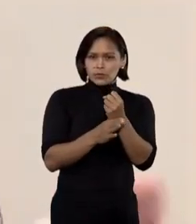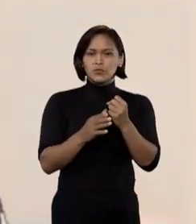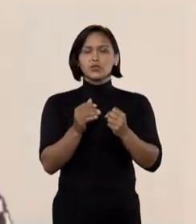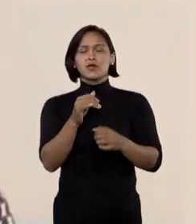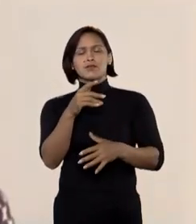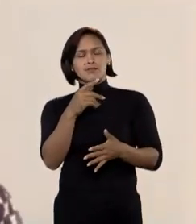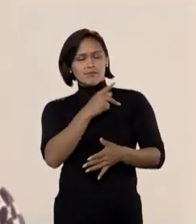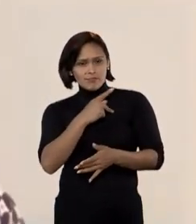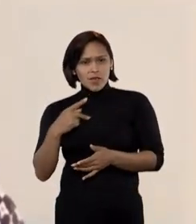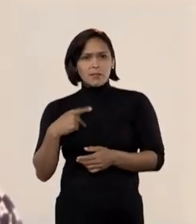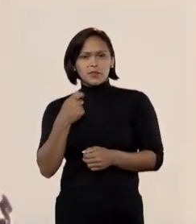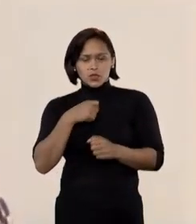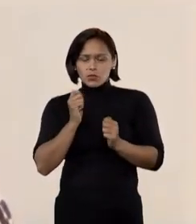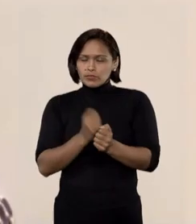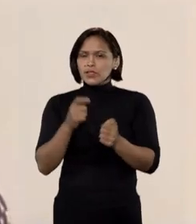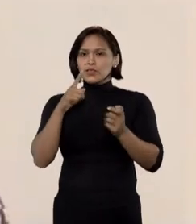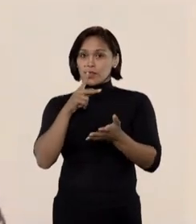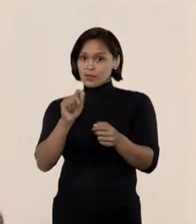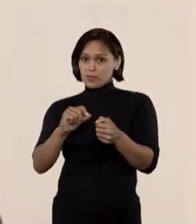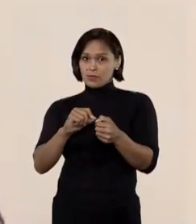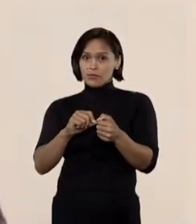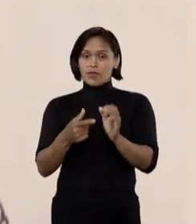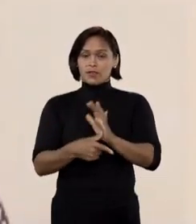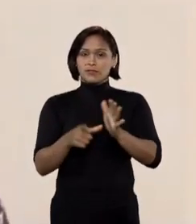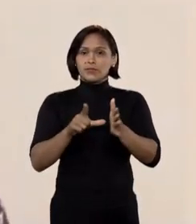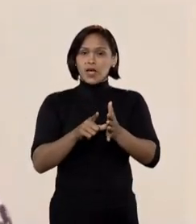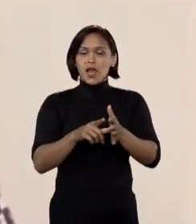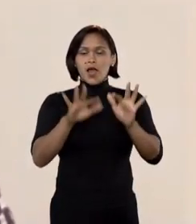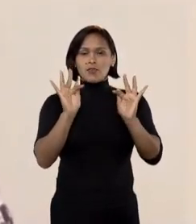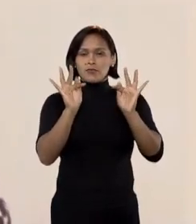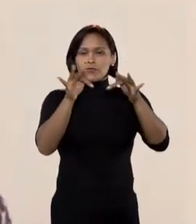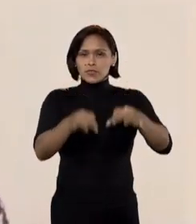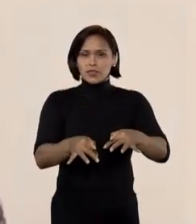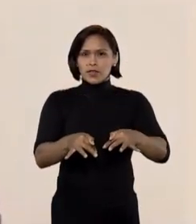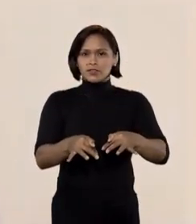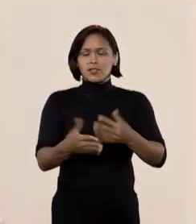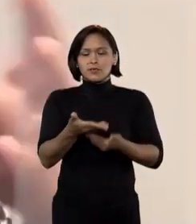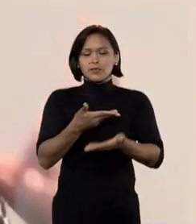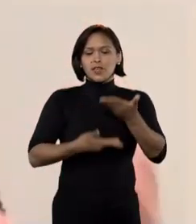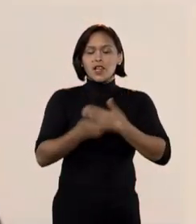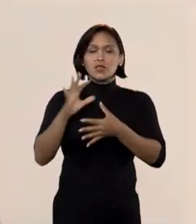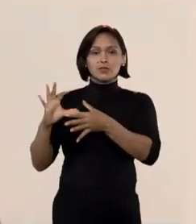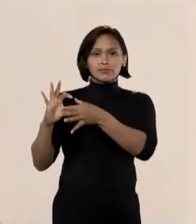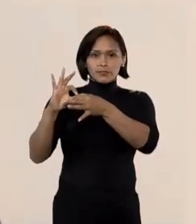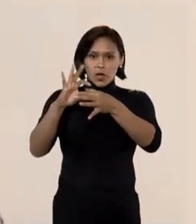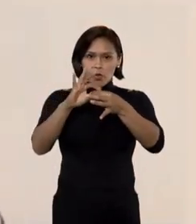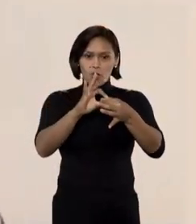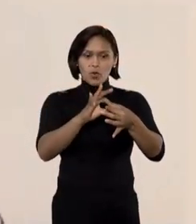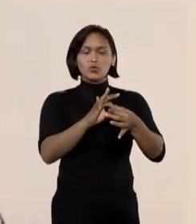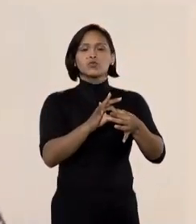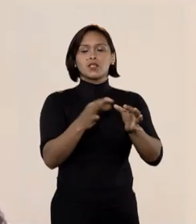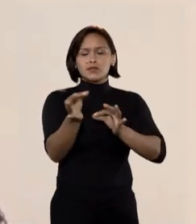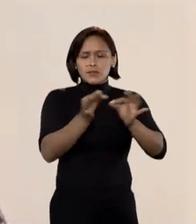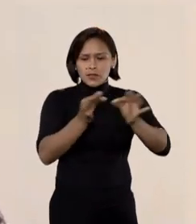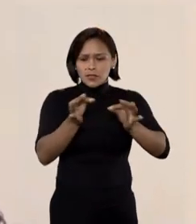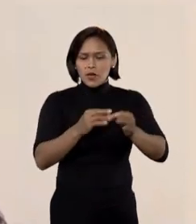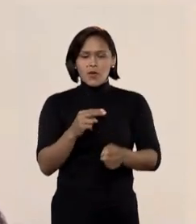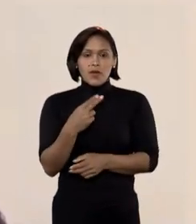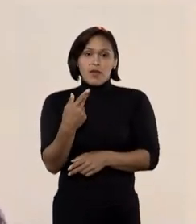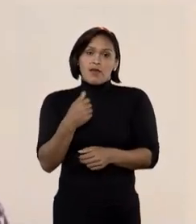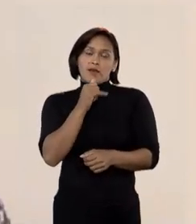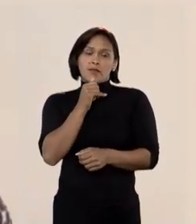dados estão sendo cumpridos, ou seja, o princípio da finalidade que se relaciona ao contexto daquele tratamento, ou seja, eu